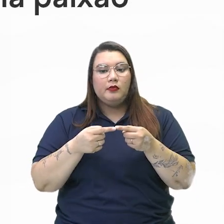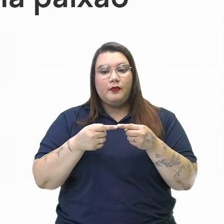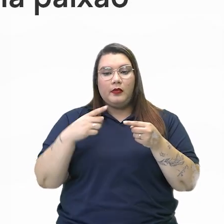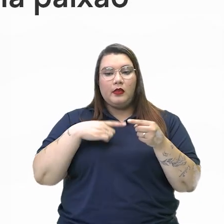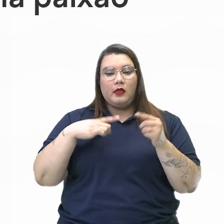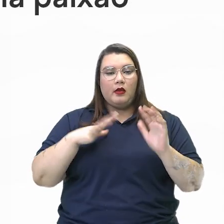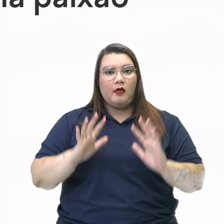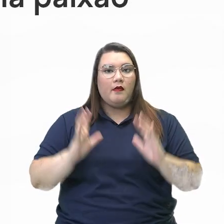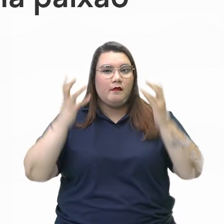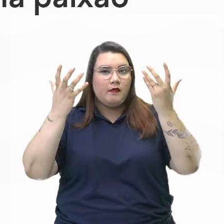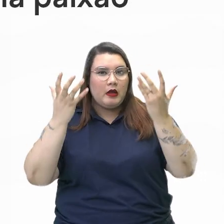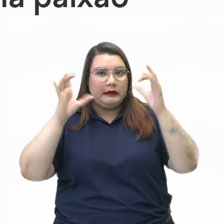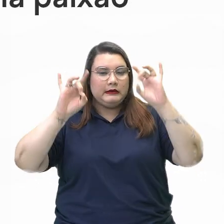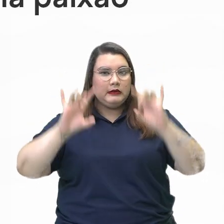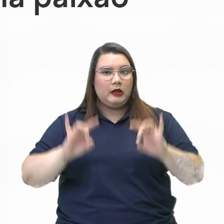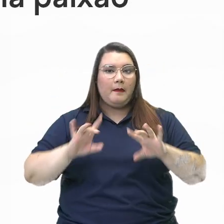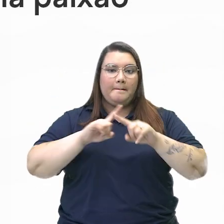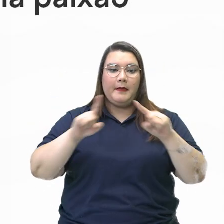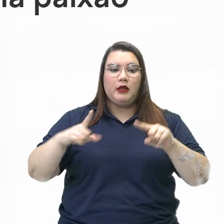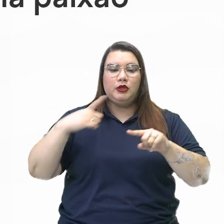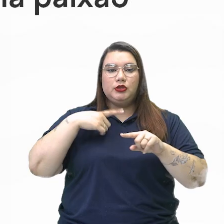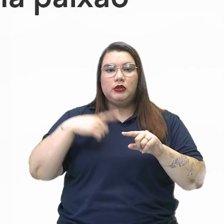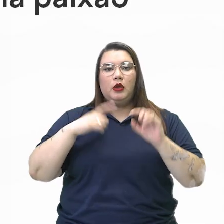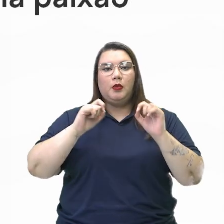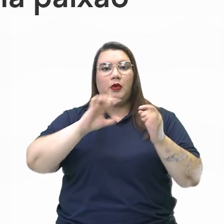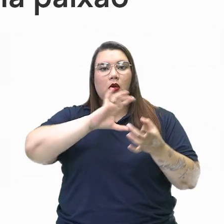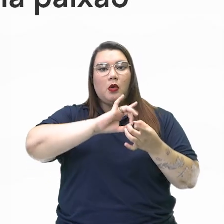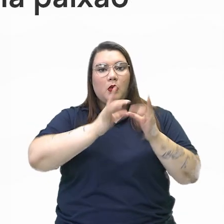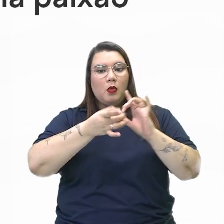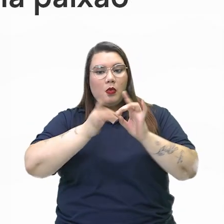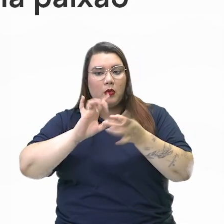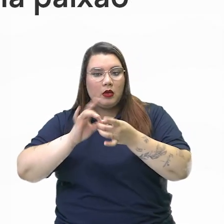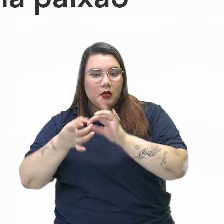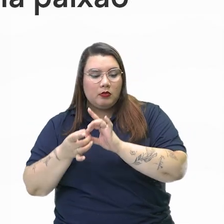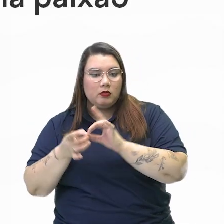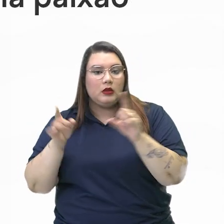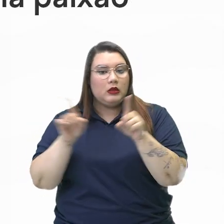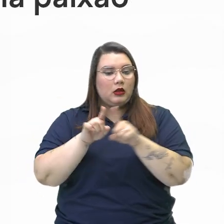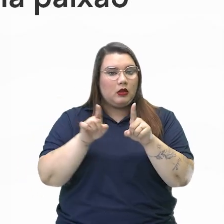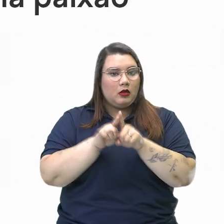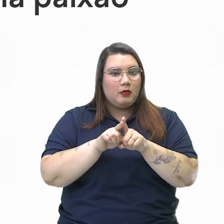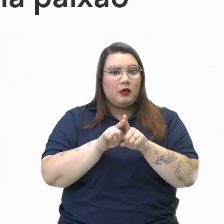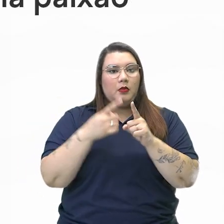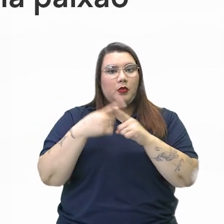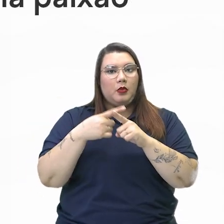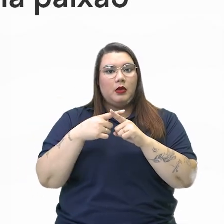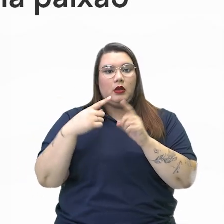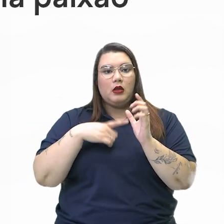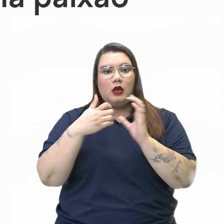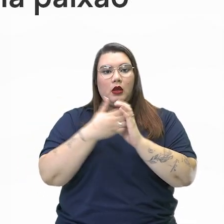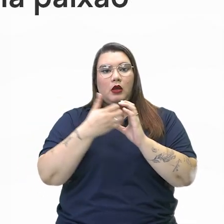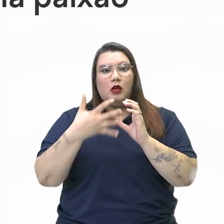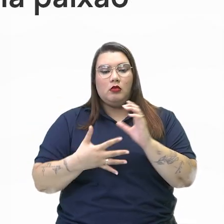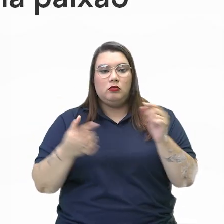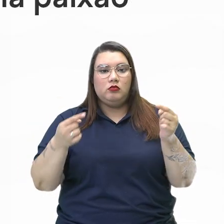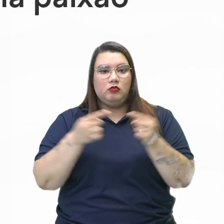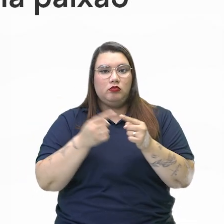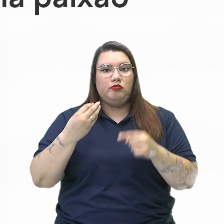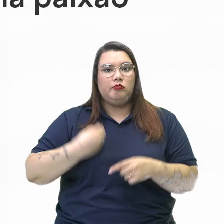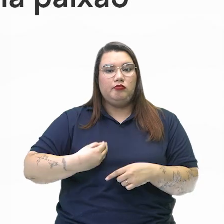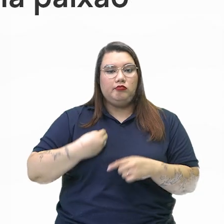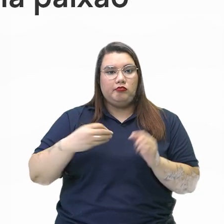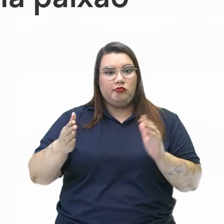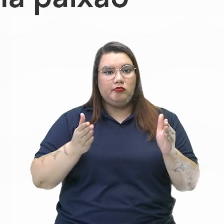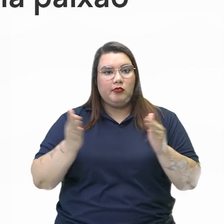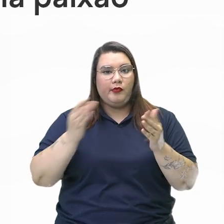grande porte, tem também as Olimpíadas, mas eu falo da Copa do Mundo porque caracteriza principalmente esse momento onde diversas